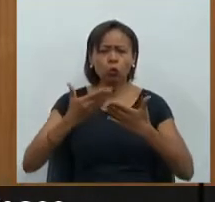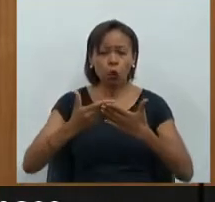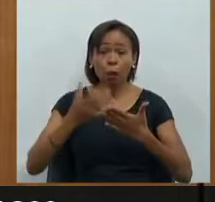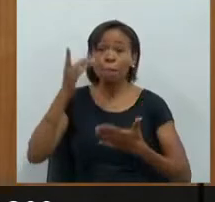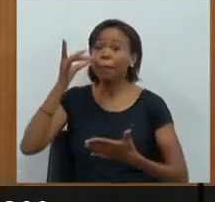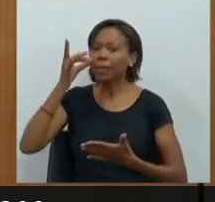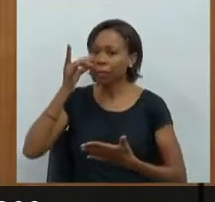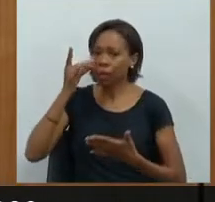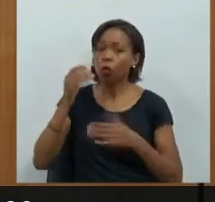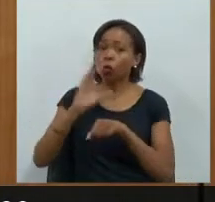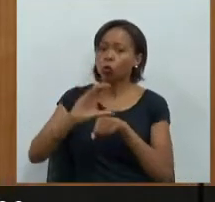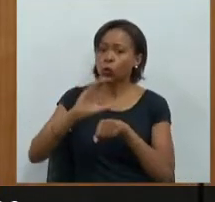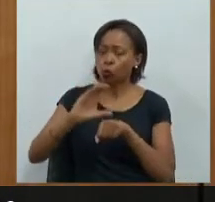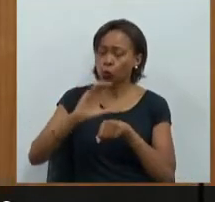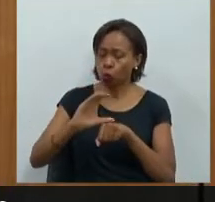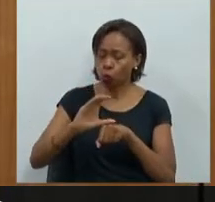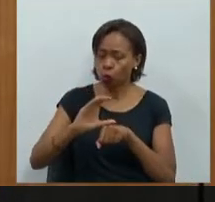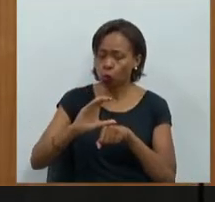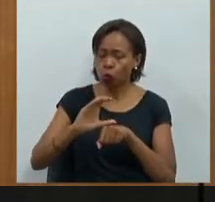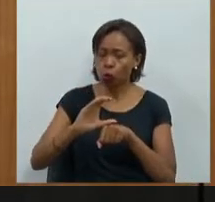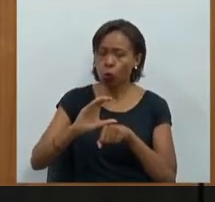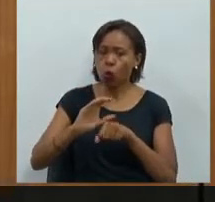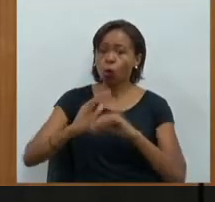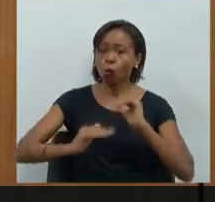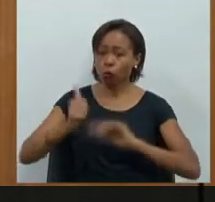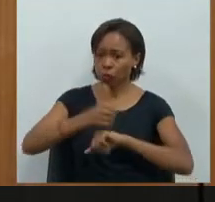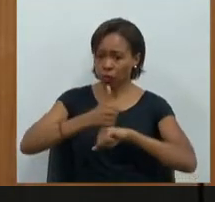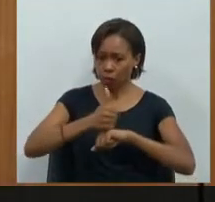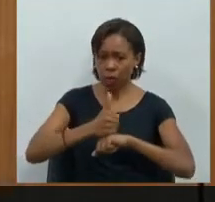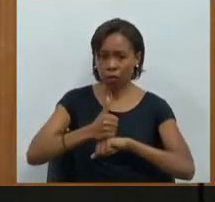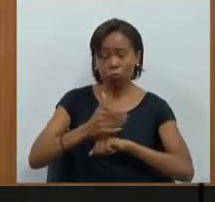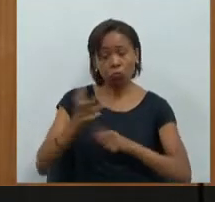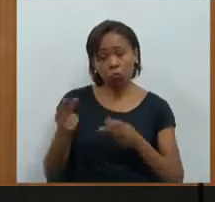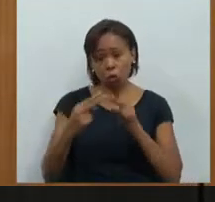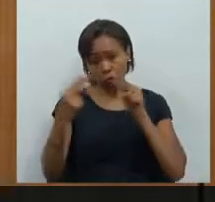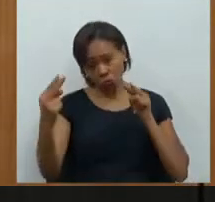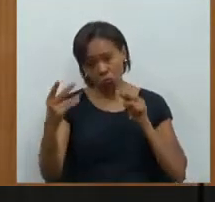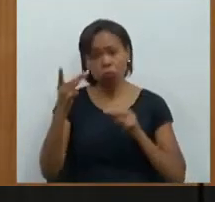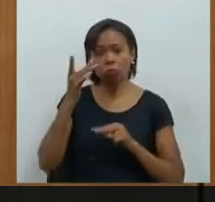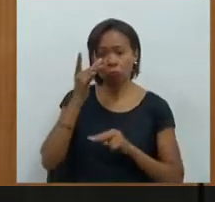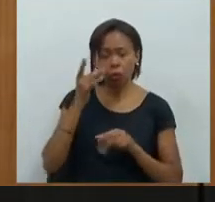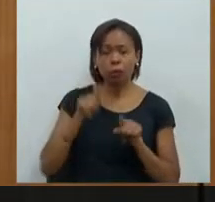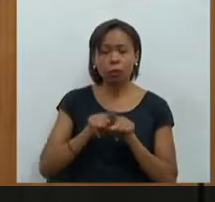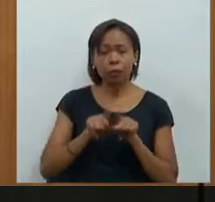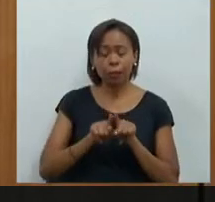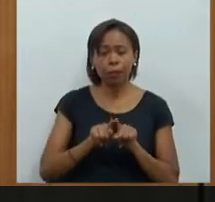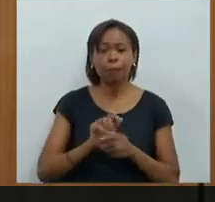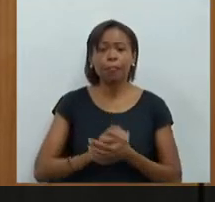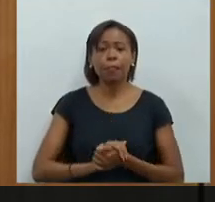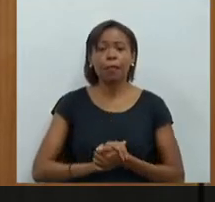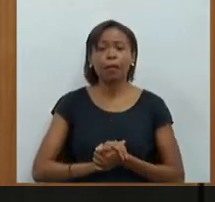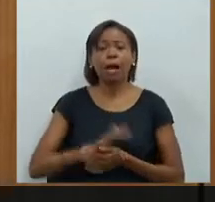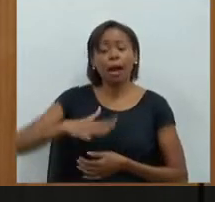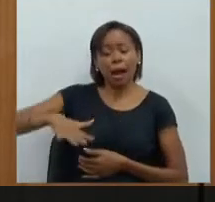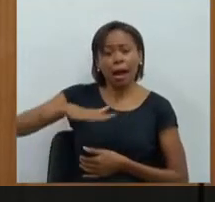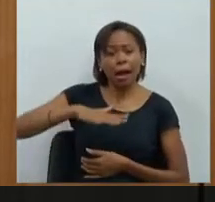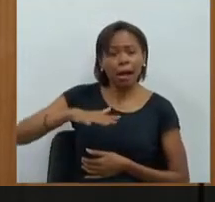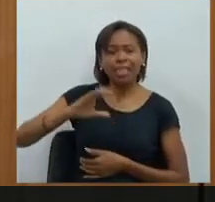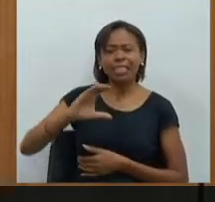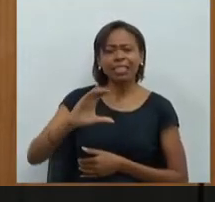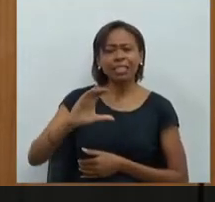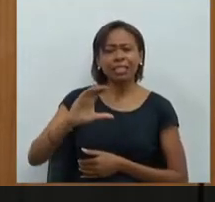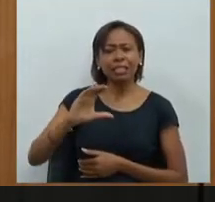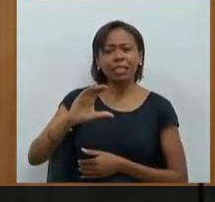e também EAD, e também representando o SENAP, que é na parte de inclusão profissional. O SENAP é